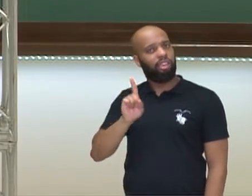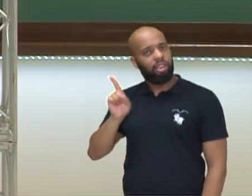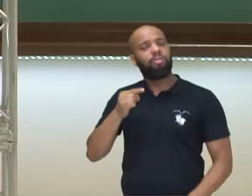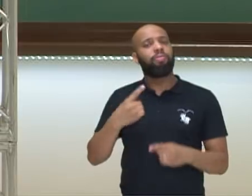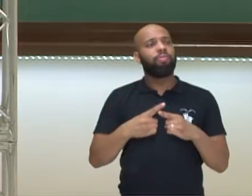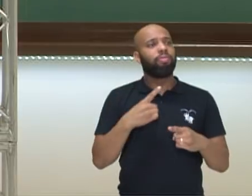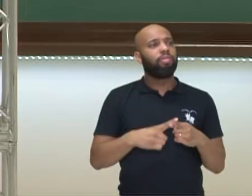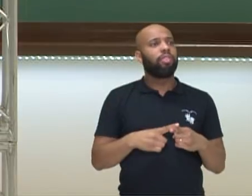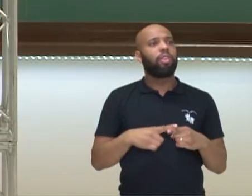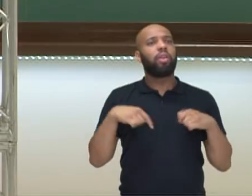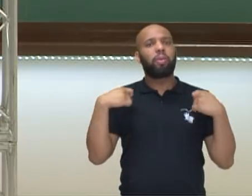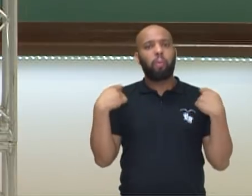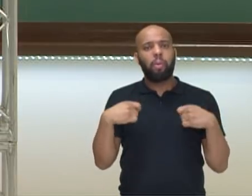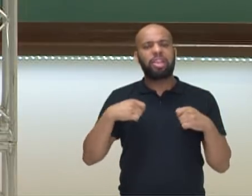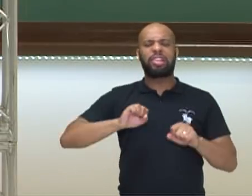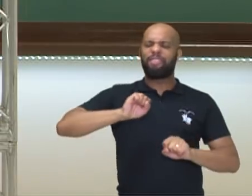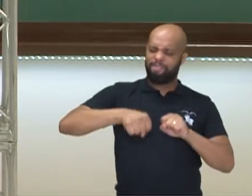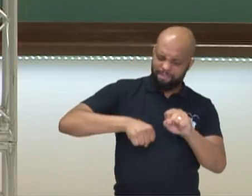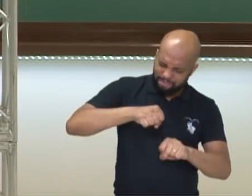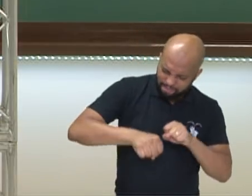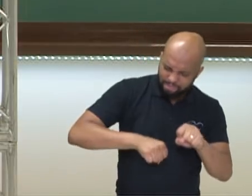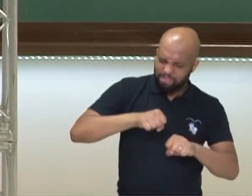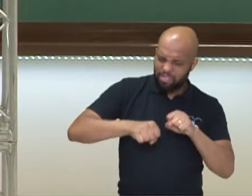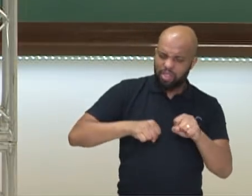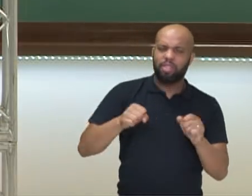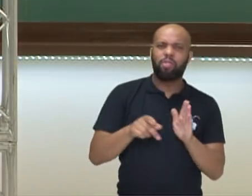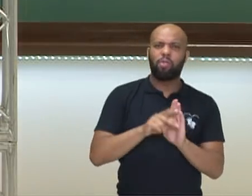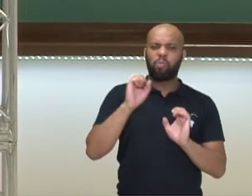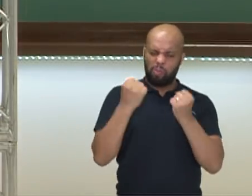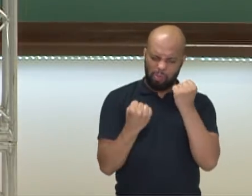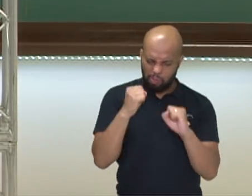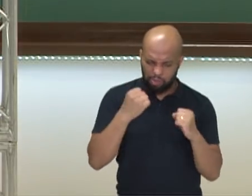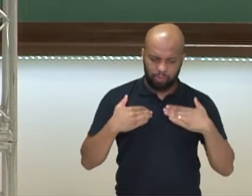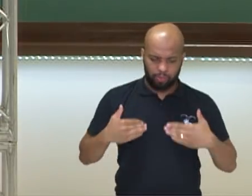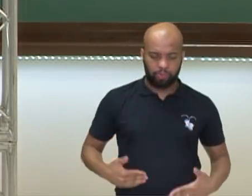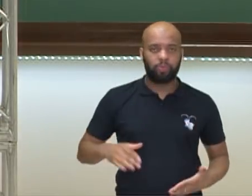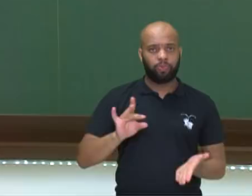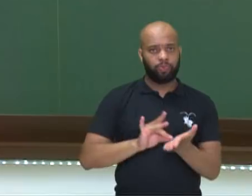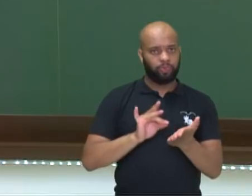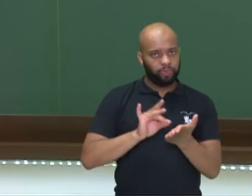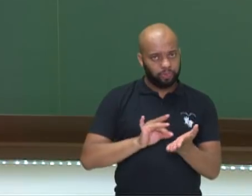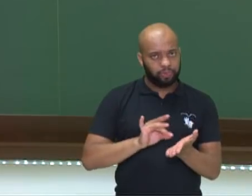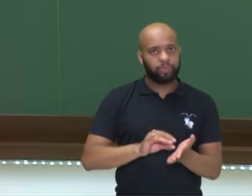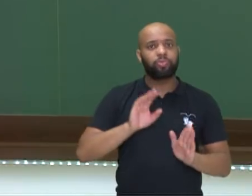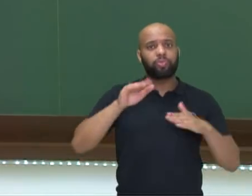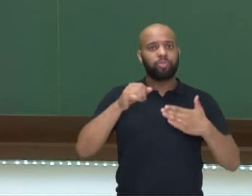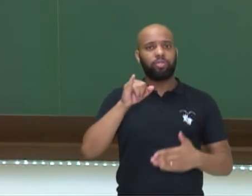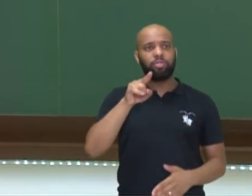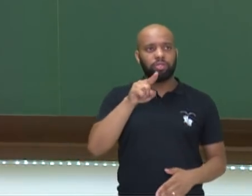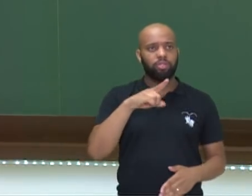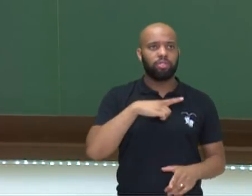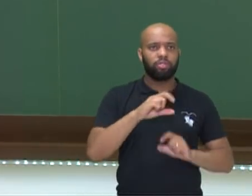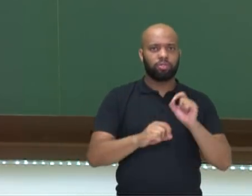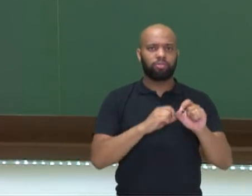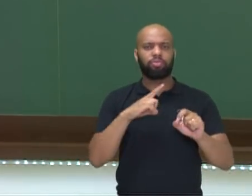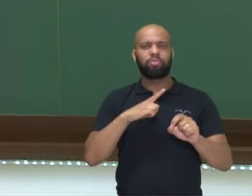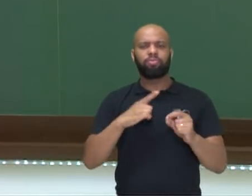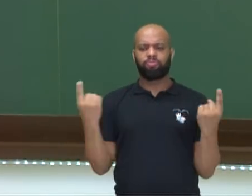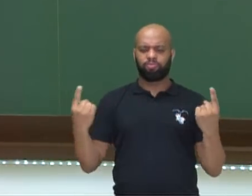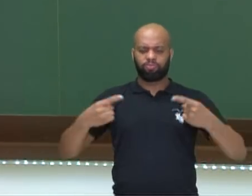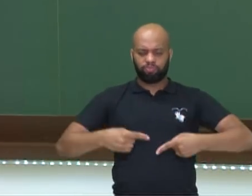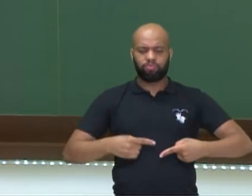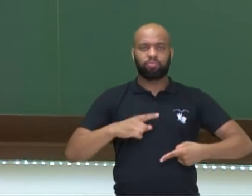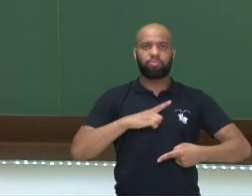ele exige o esforço físico, né? Então, quando você participa de uma disputa